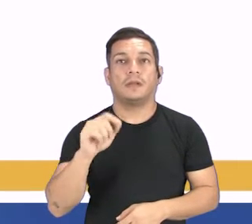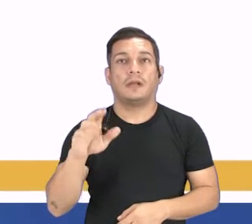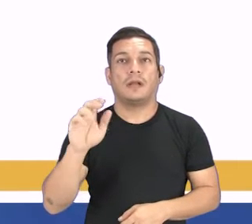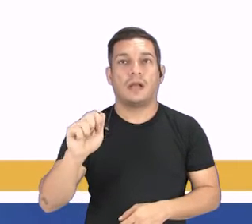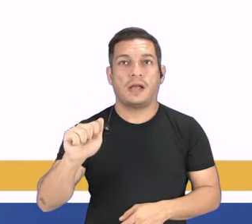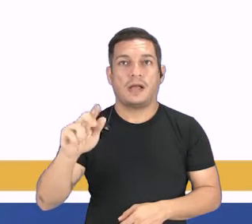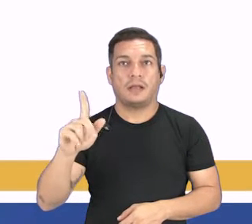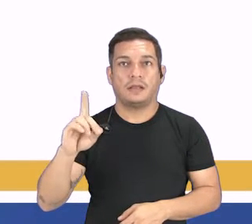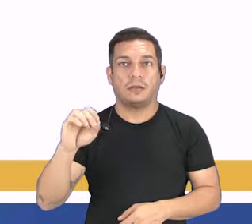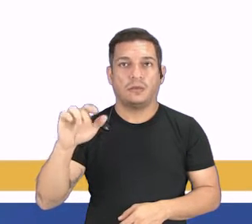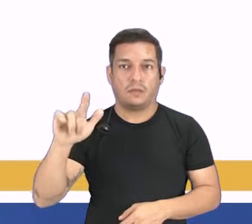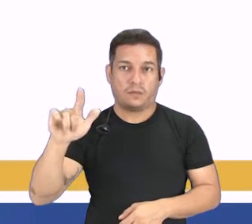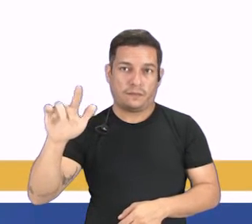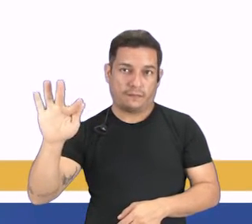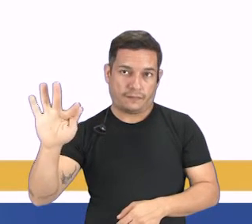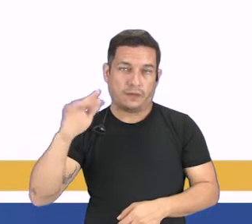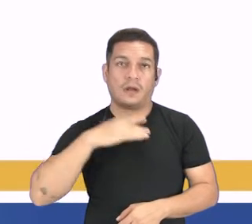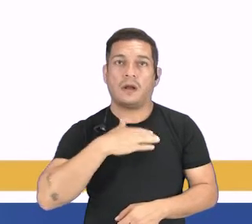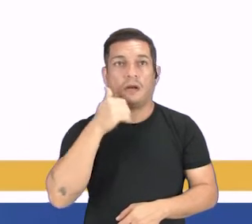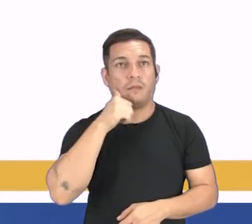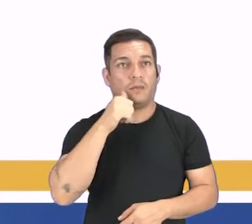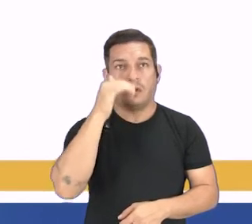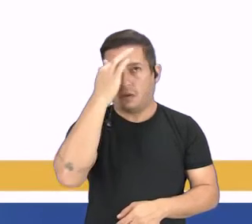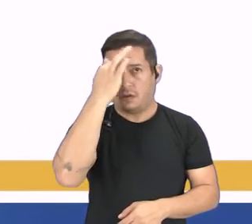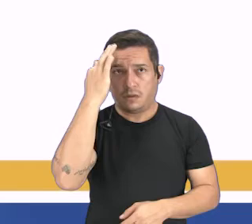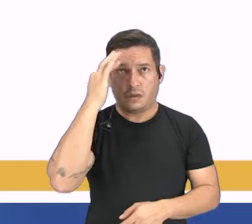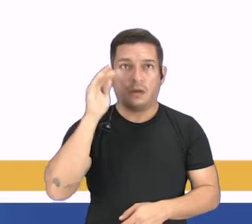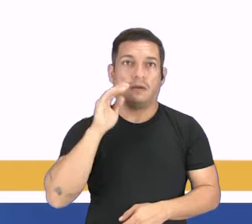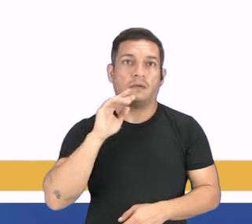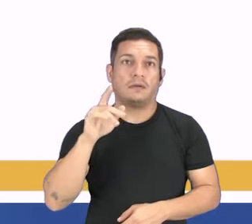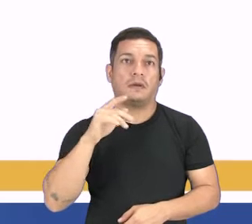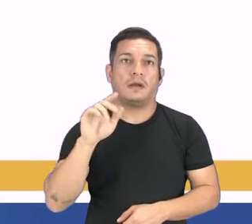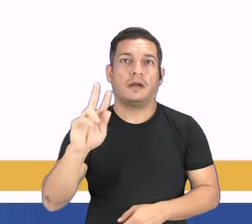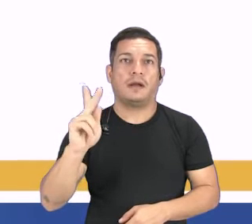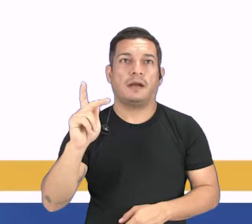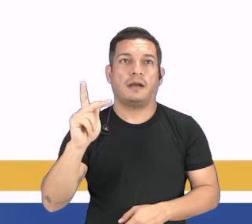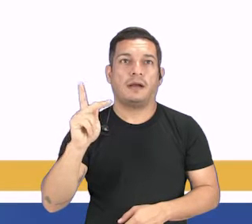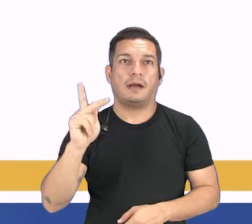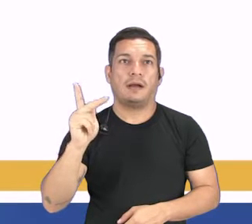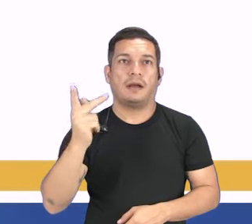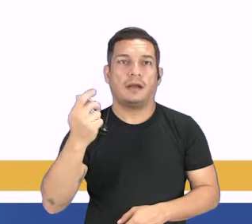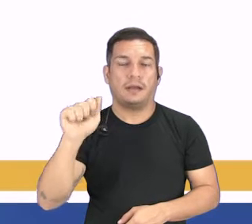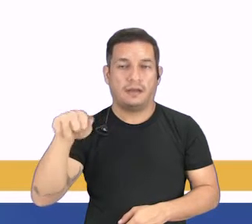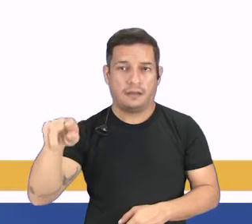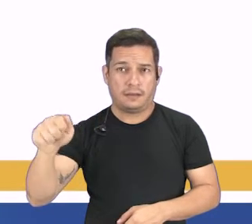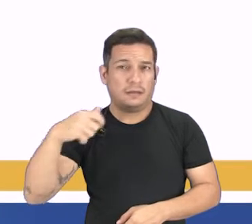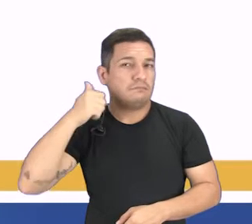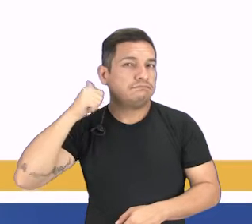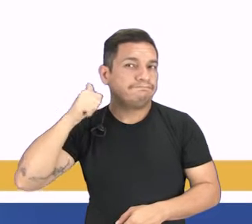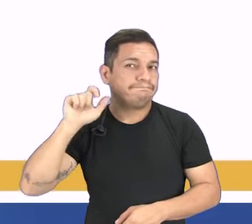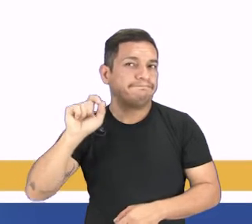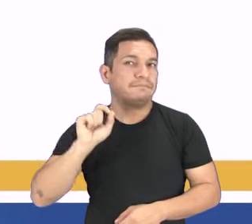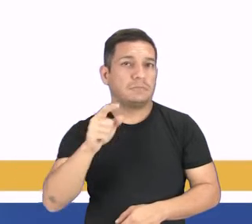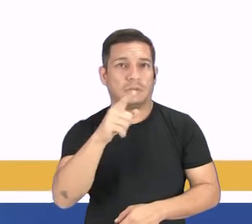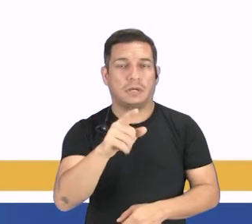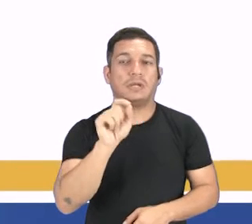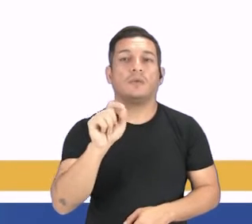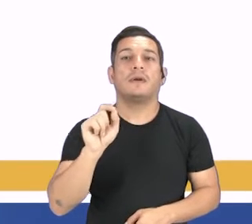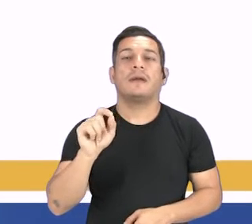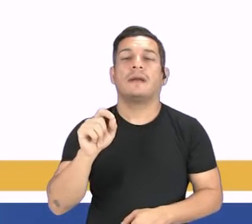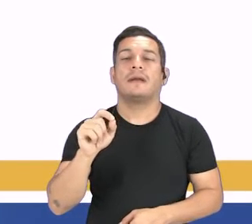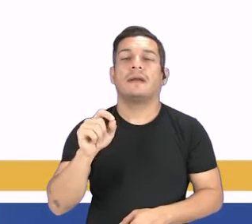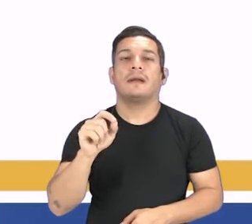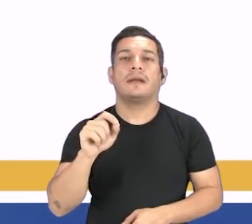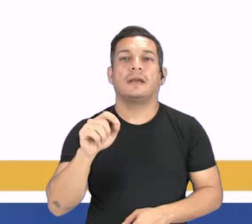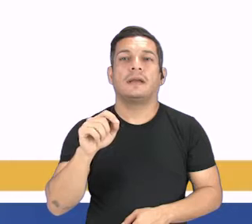Adolf Eichmann. A filósofa Hannah Arendt analisou que ele é emblemático,